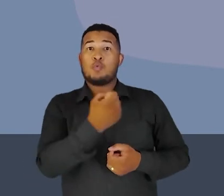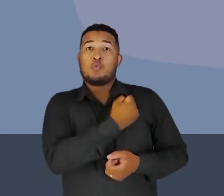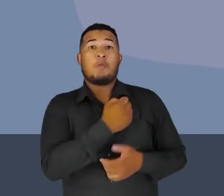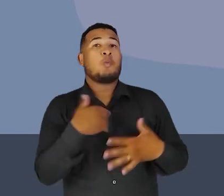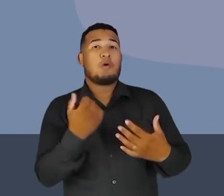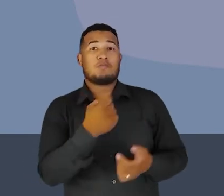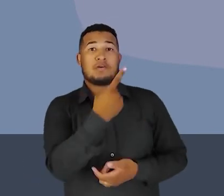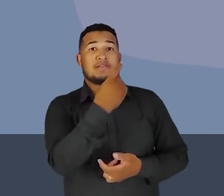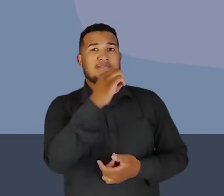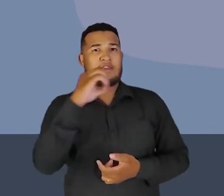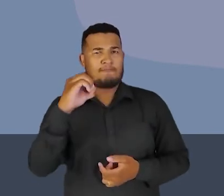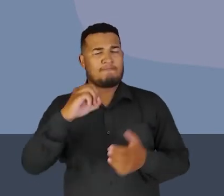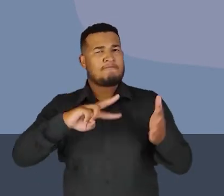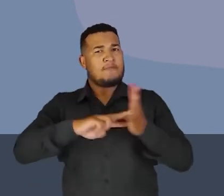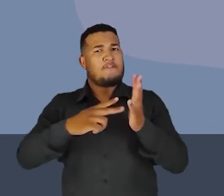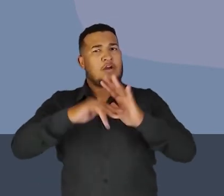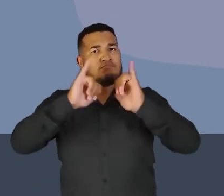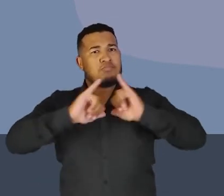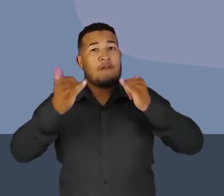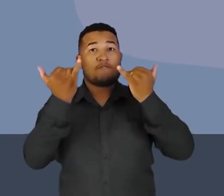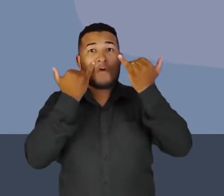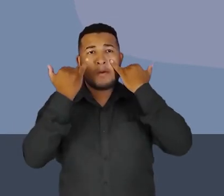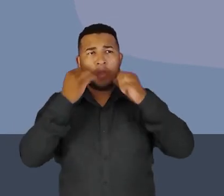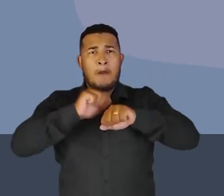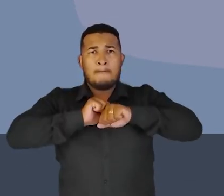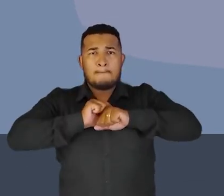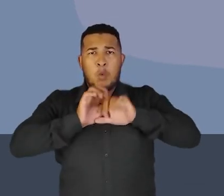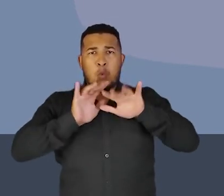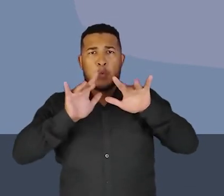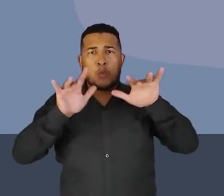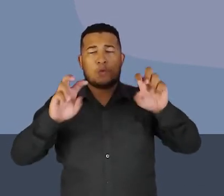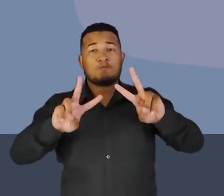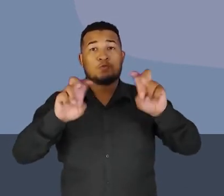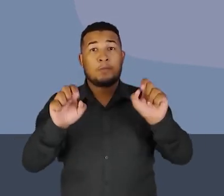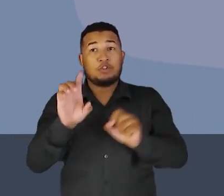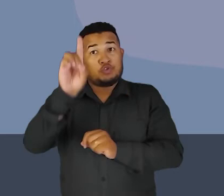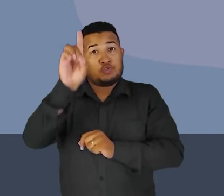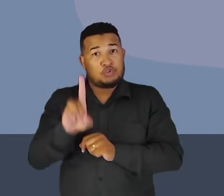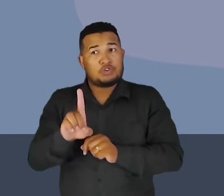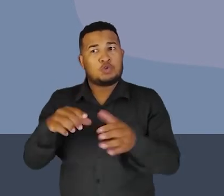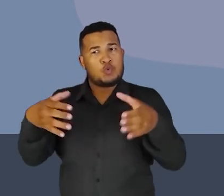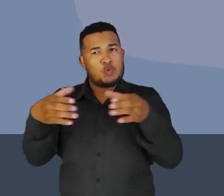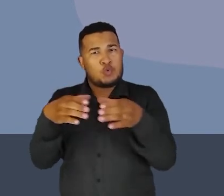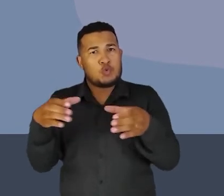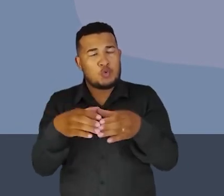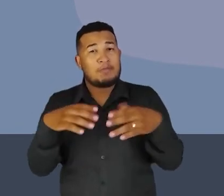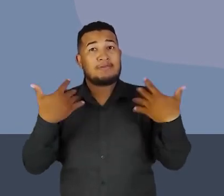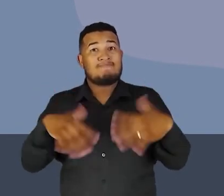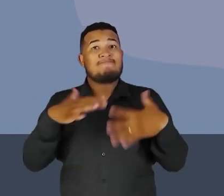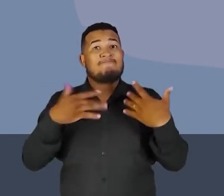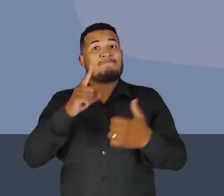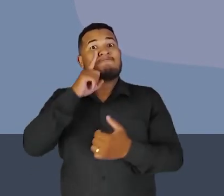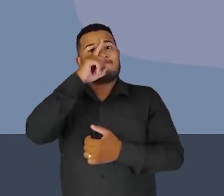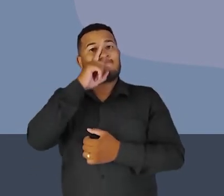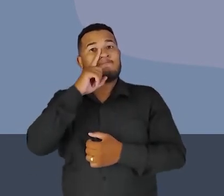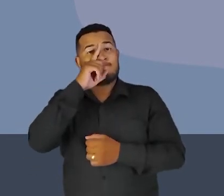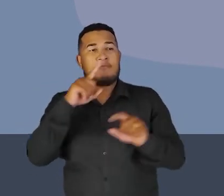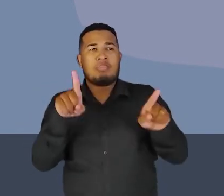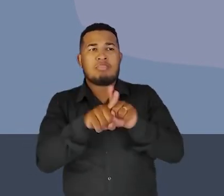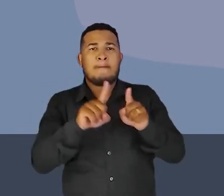serviço de disseminação de informações sobre direitos de grupos vulneráveis e